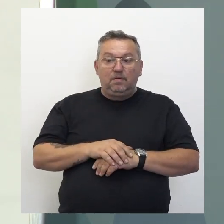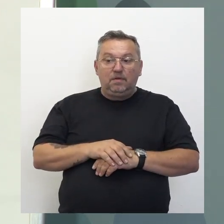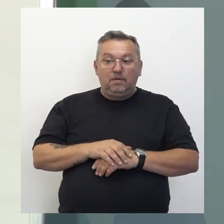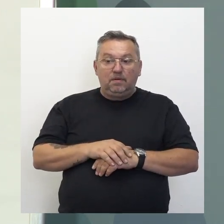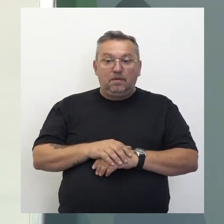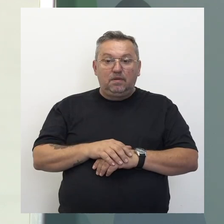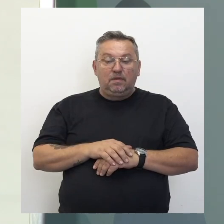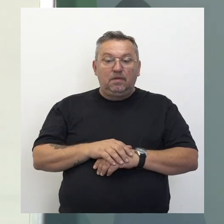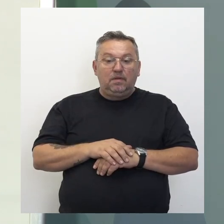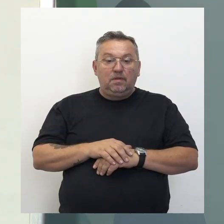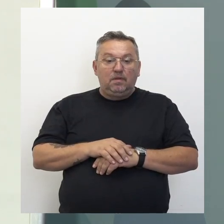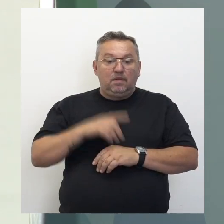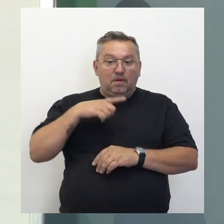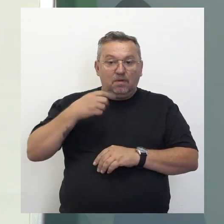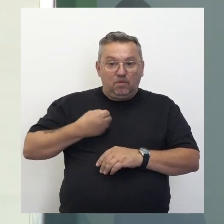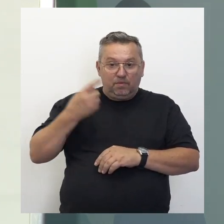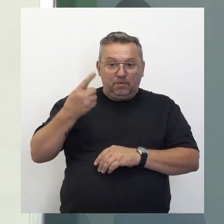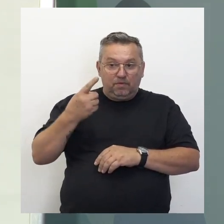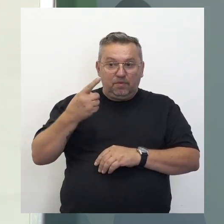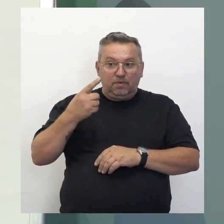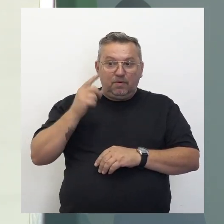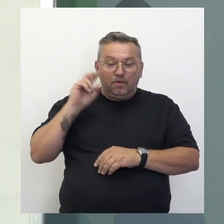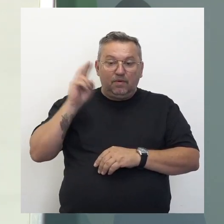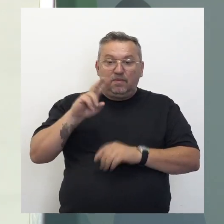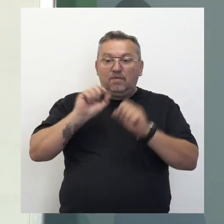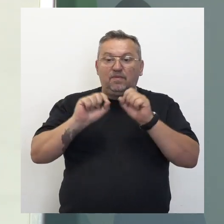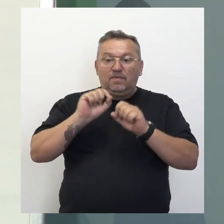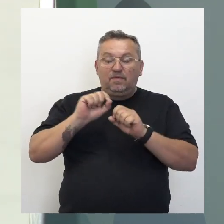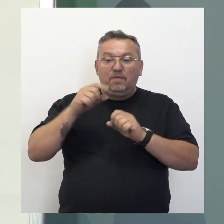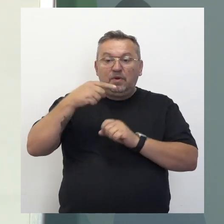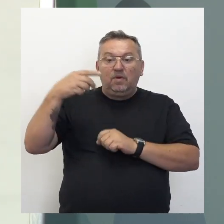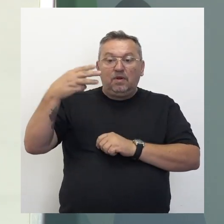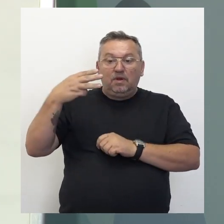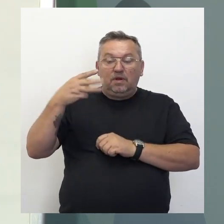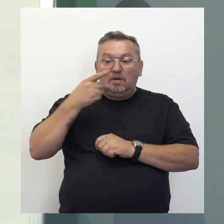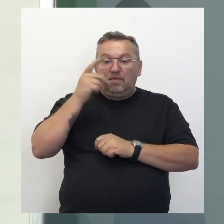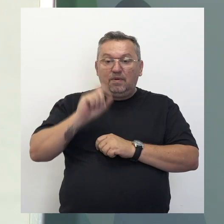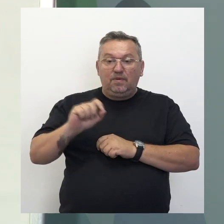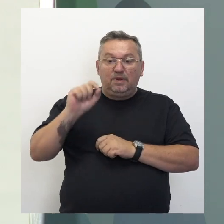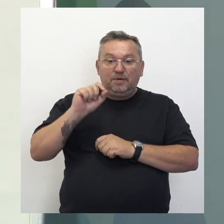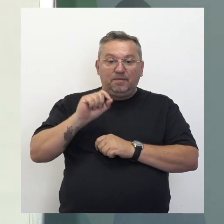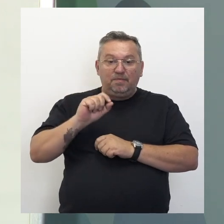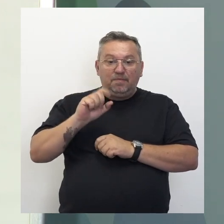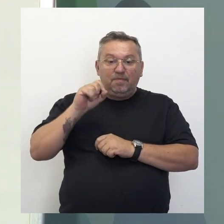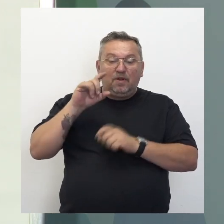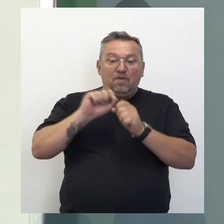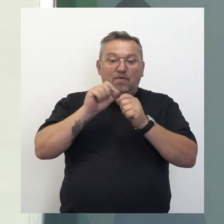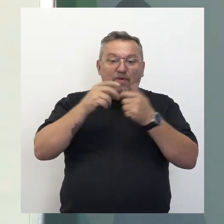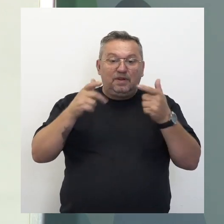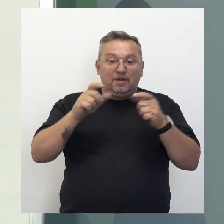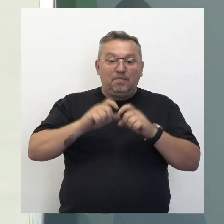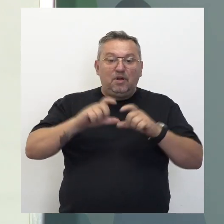Tá certinho que respondeu 1, tá? Então, 1,7 10 a menos 3, e o que ele quer dizer? Que eu vou produzir a